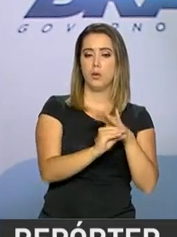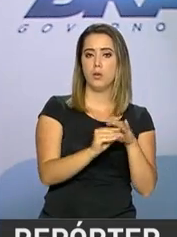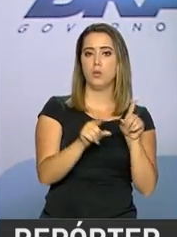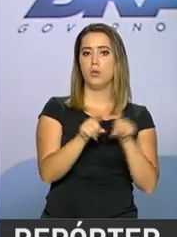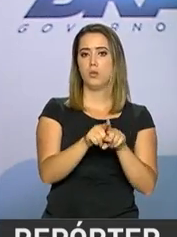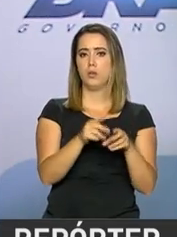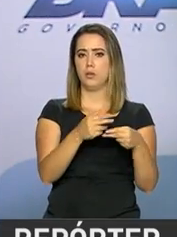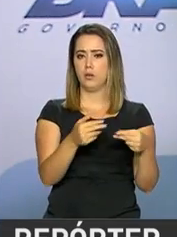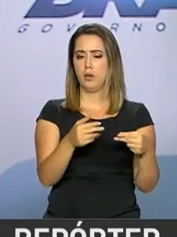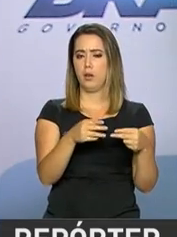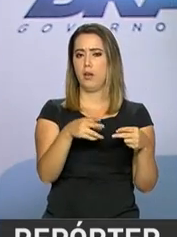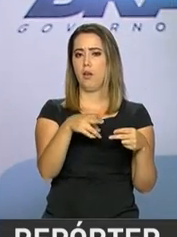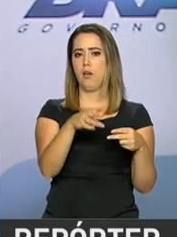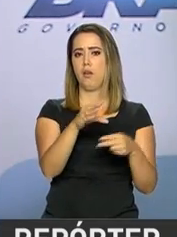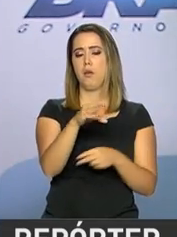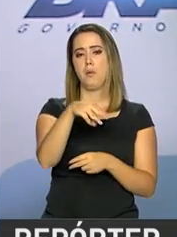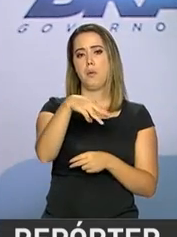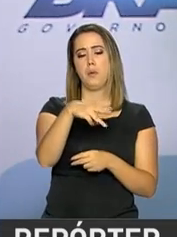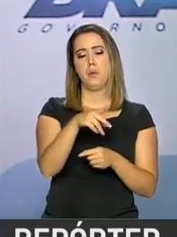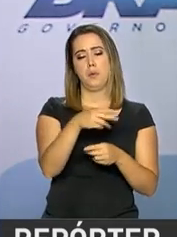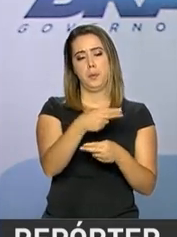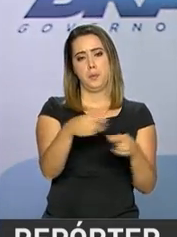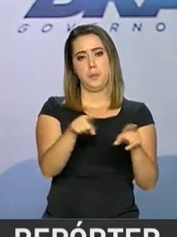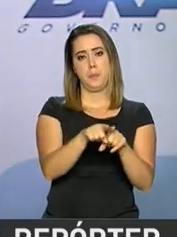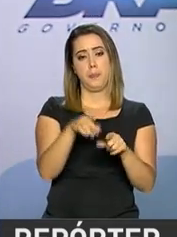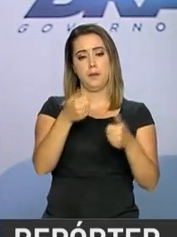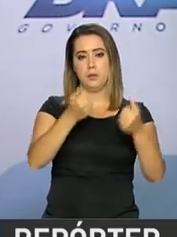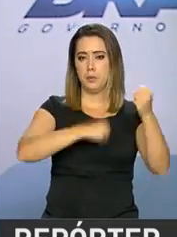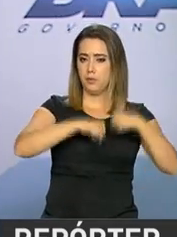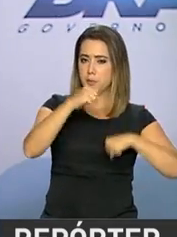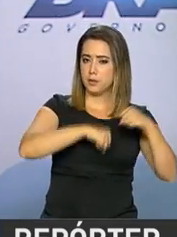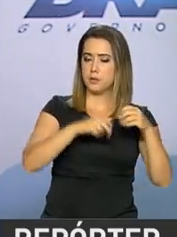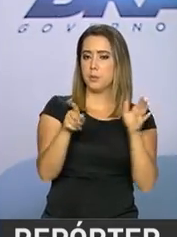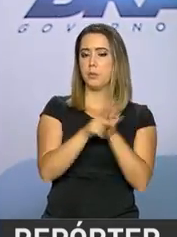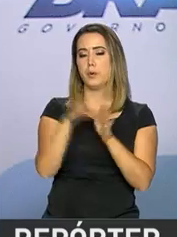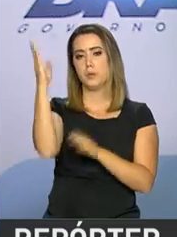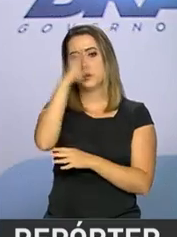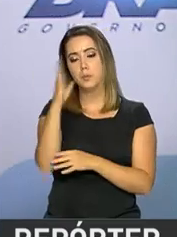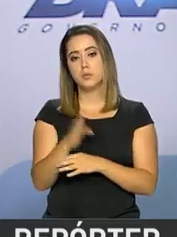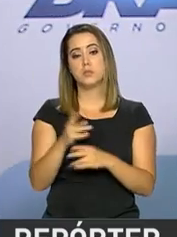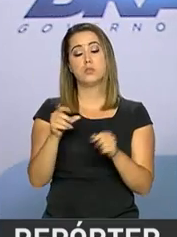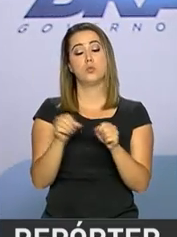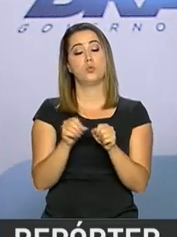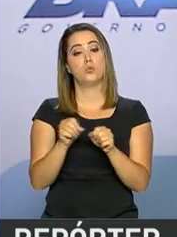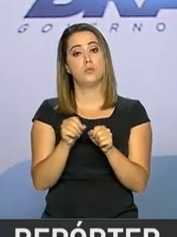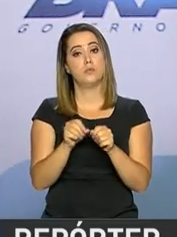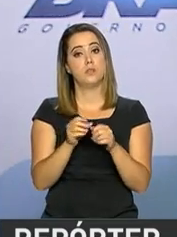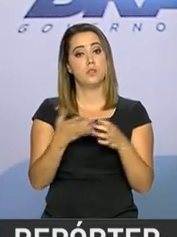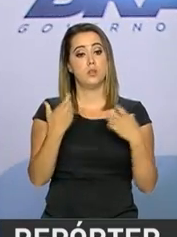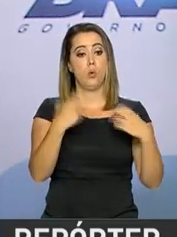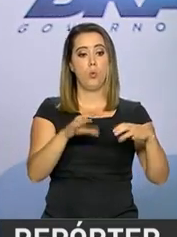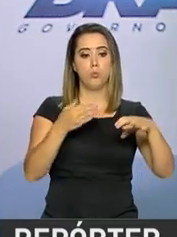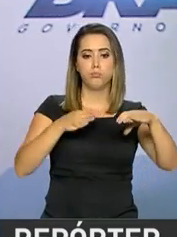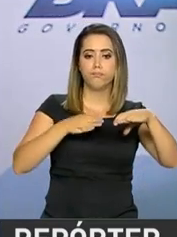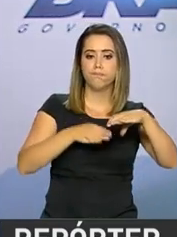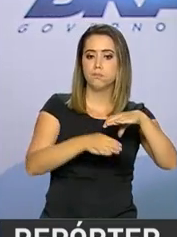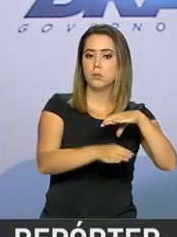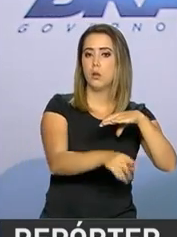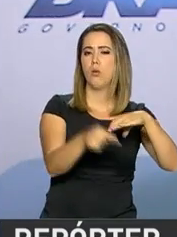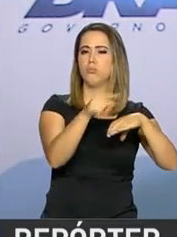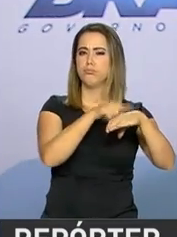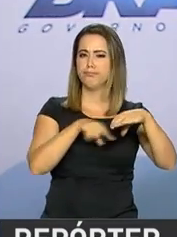serviço e através da fabricação no Brasil dos equipamentos, o que vai permitir uma manutenção em